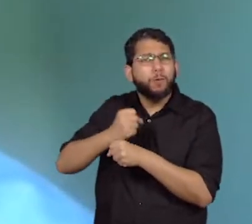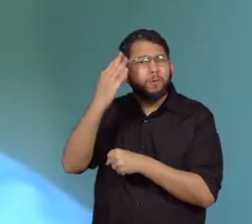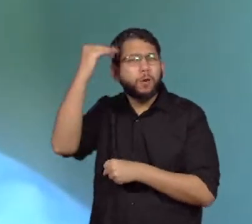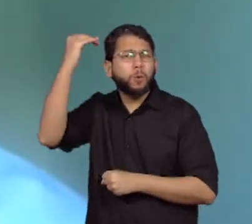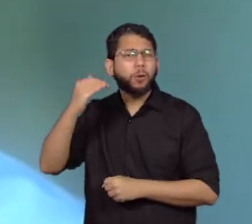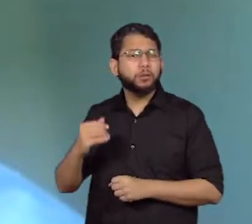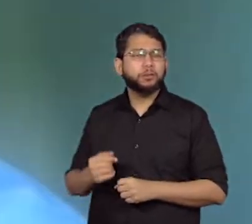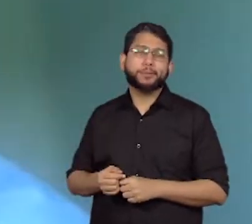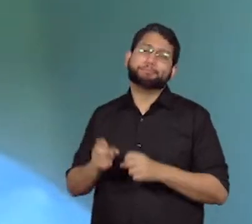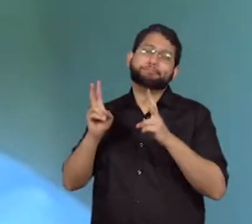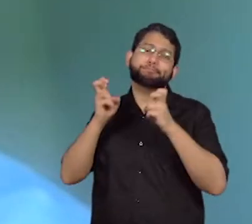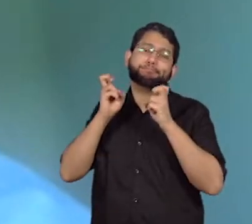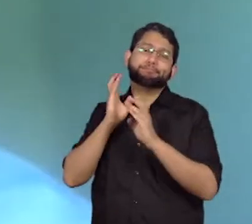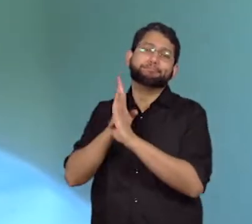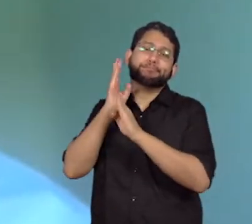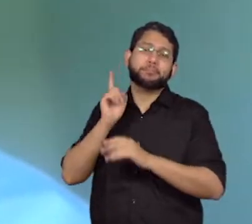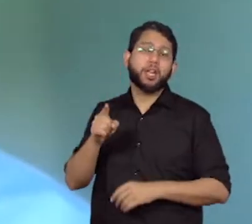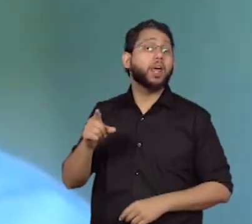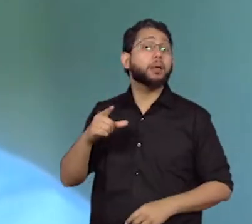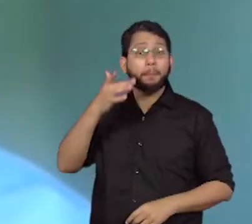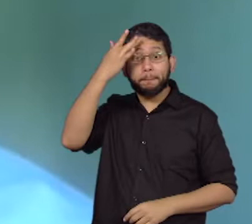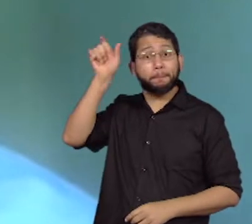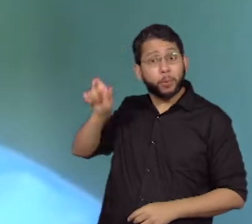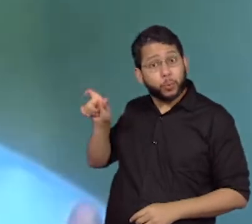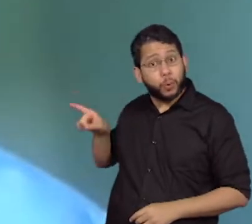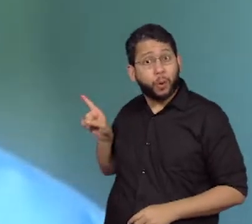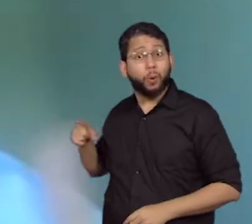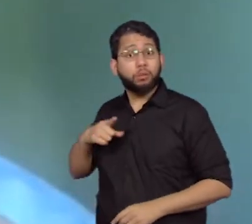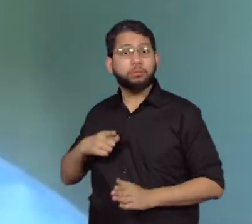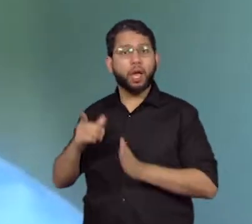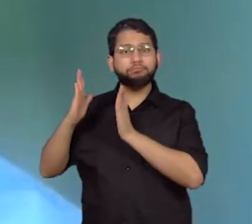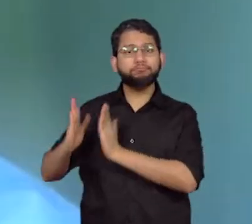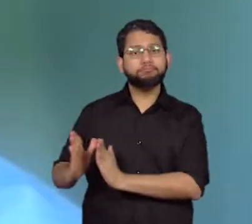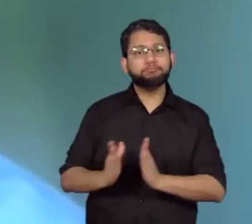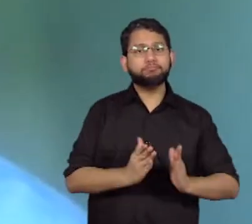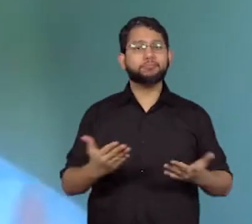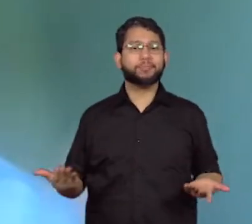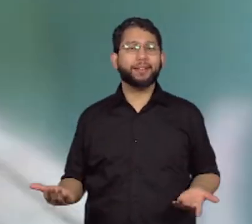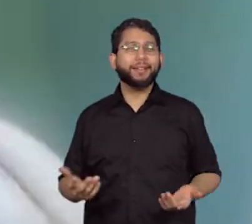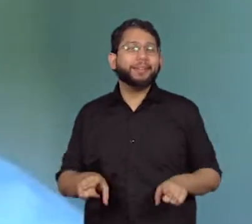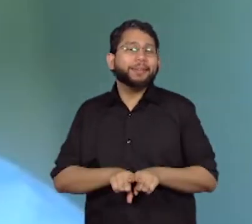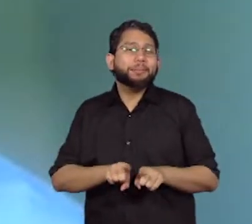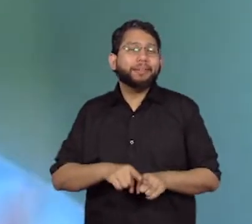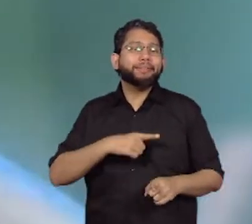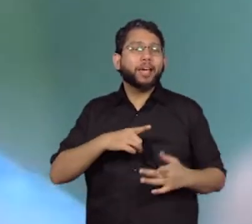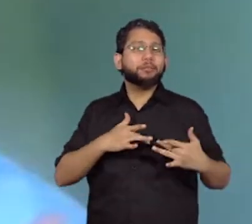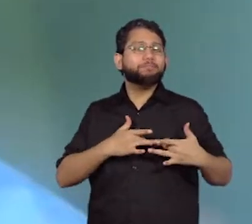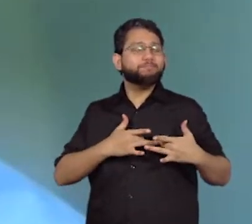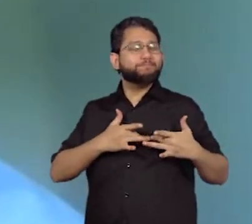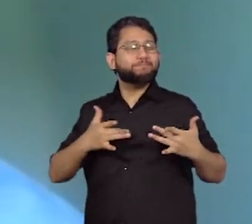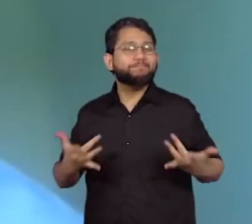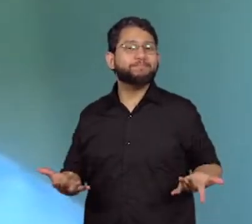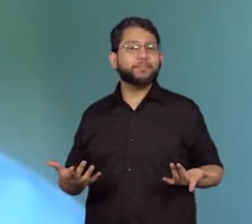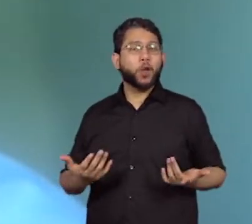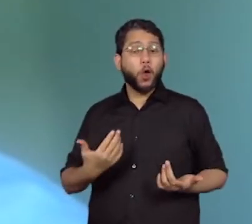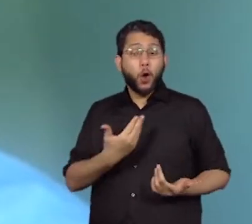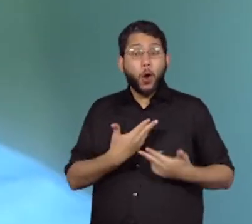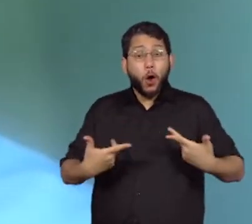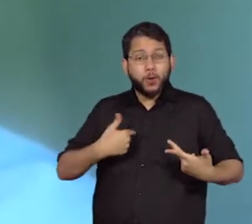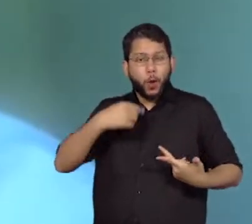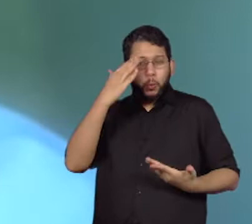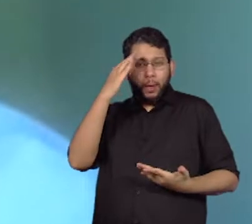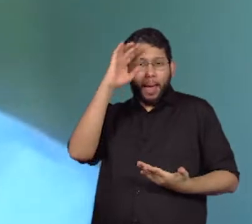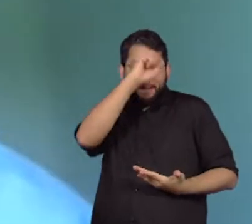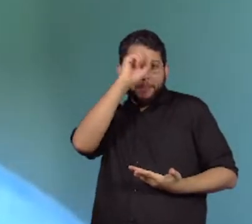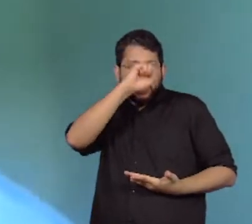você percebe? Essa disciplina. Eu acho que tem a disciplina e também uma generosidade, né? Essa capacidade de dividir o conhecimento, de